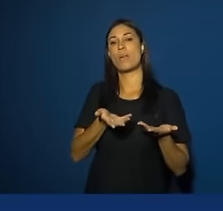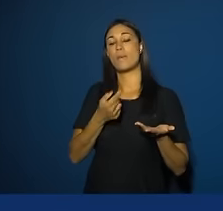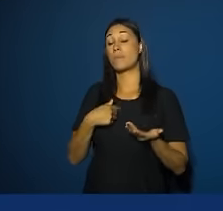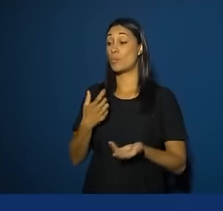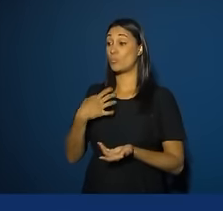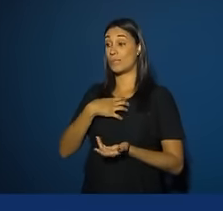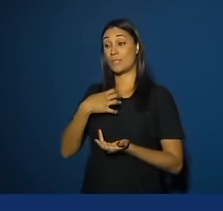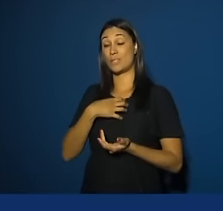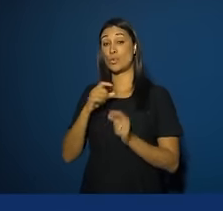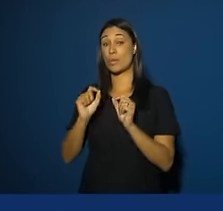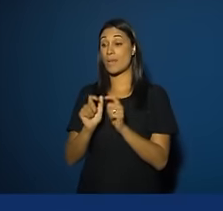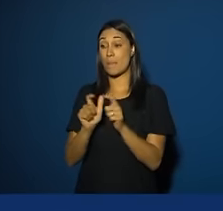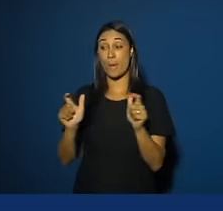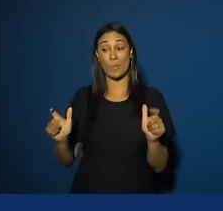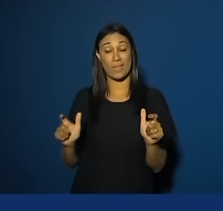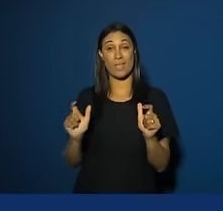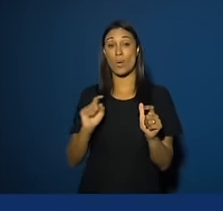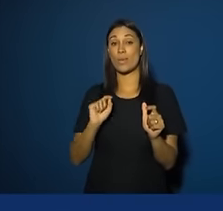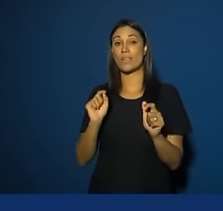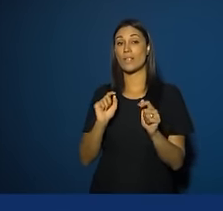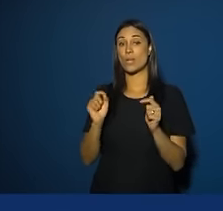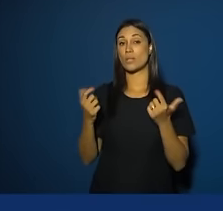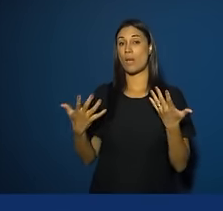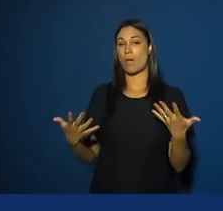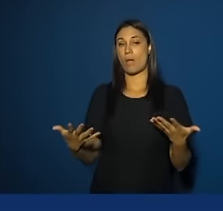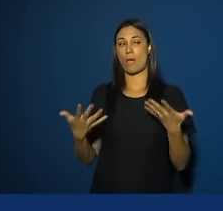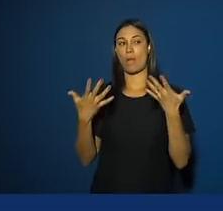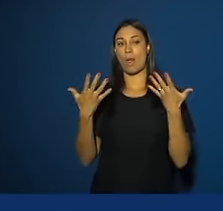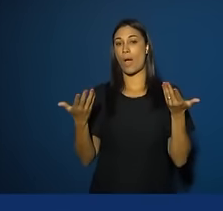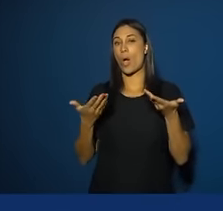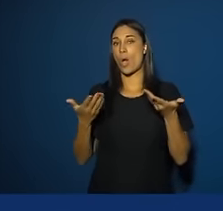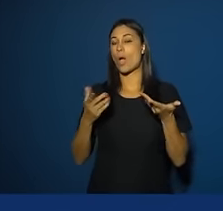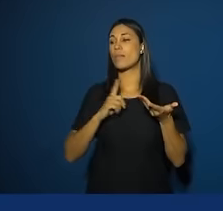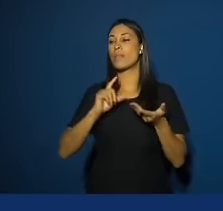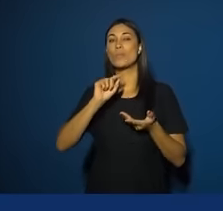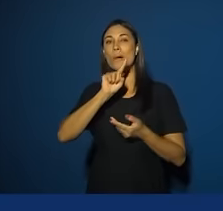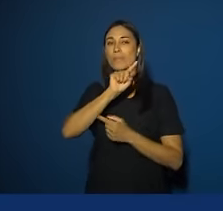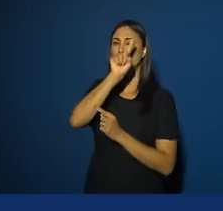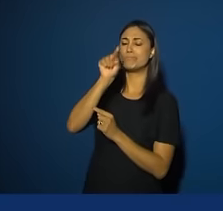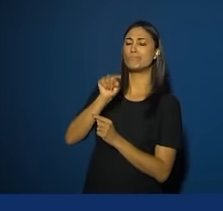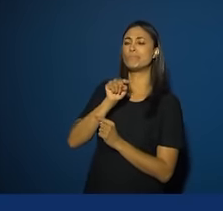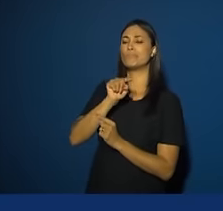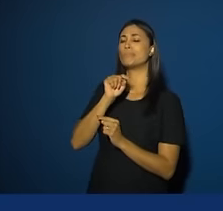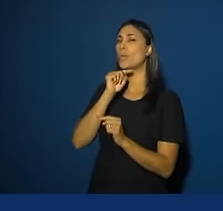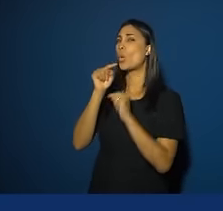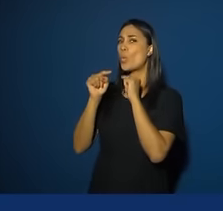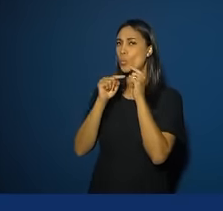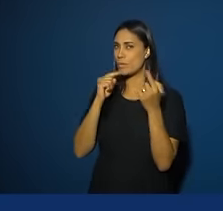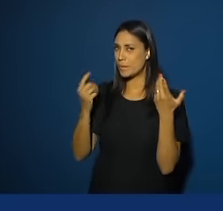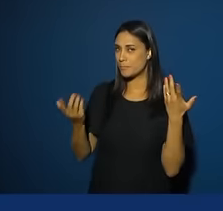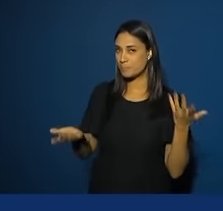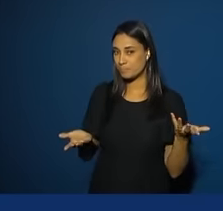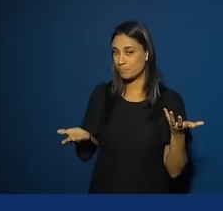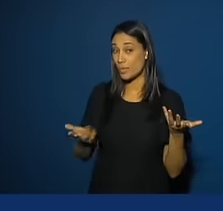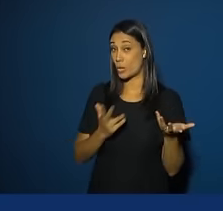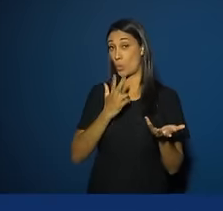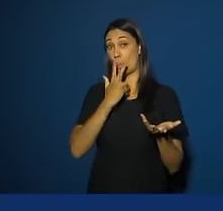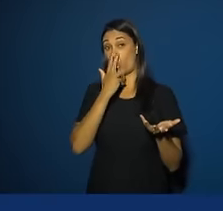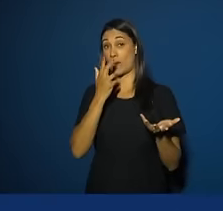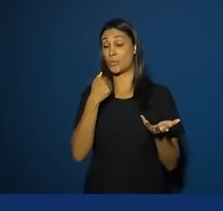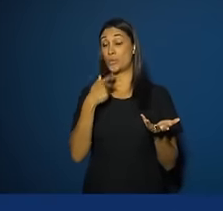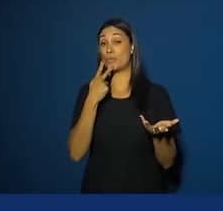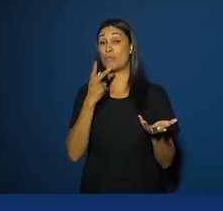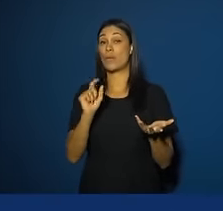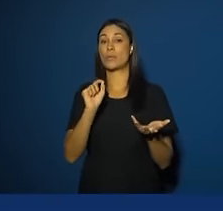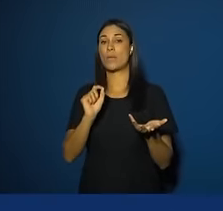tenho a sensação que boa parte da nossa audiência nesse momento botou um ponto de interrogação na frente e eu acho que eu aqui